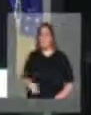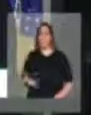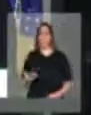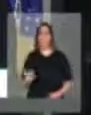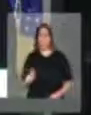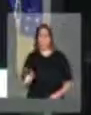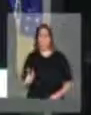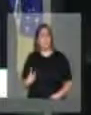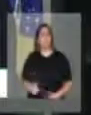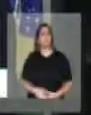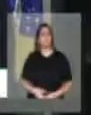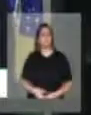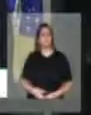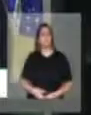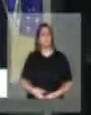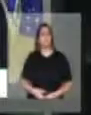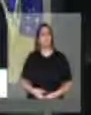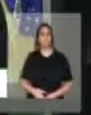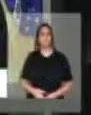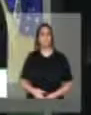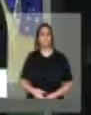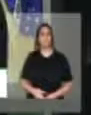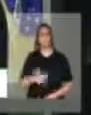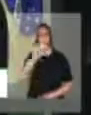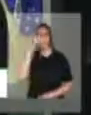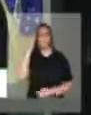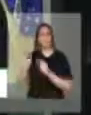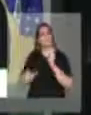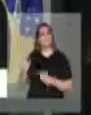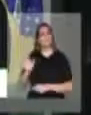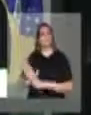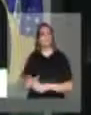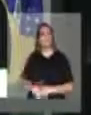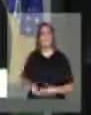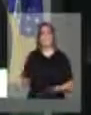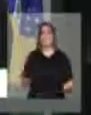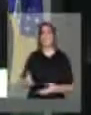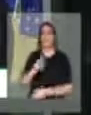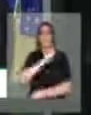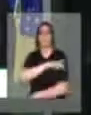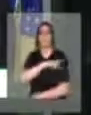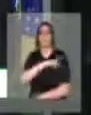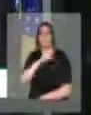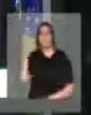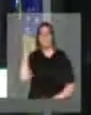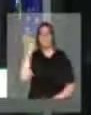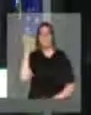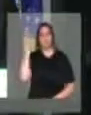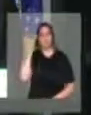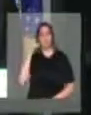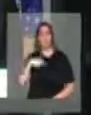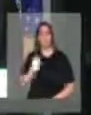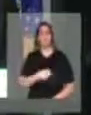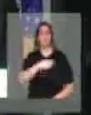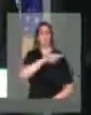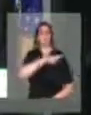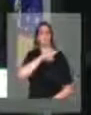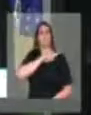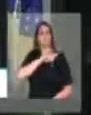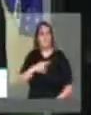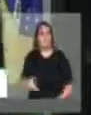são nossos heróis, que contribuíram para o desenvolvimento. E hoje o Piauí moderno, nós somos